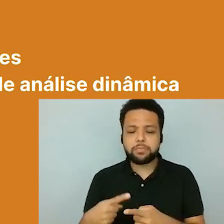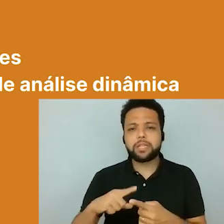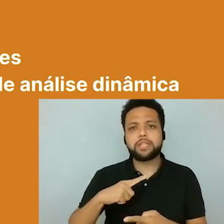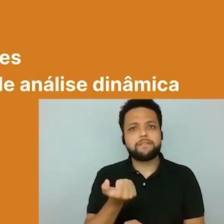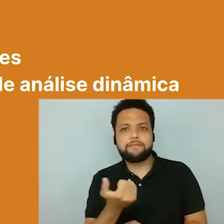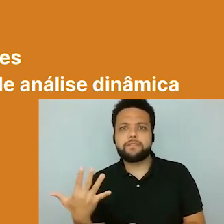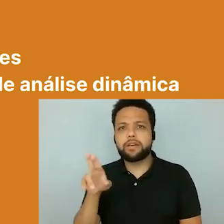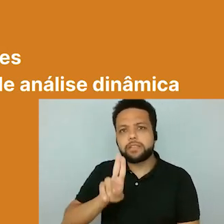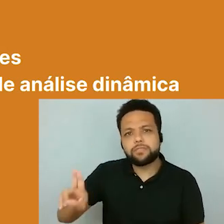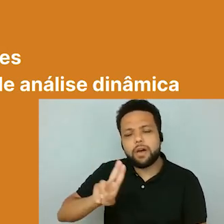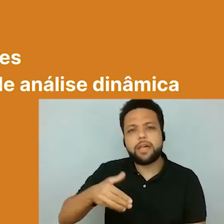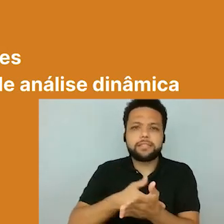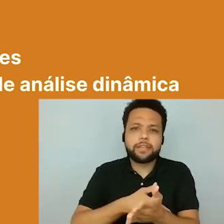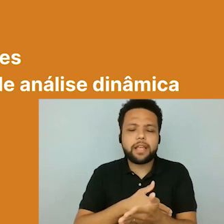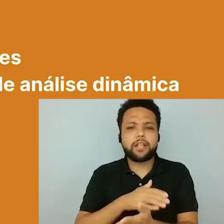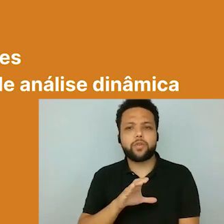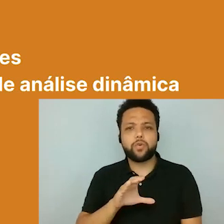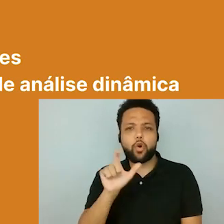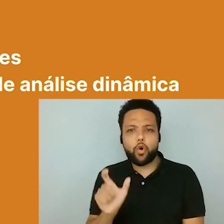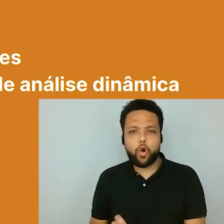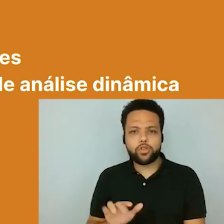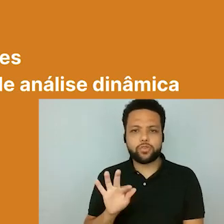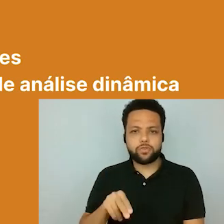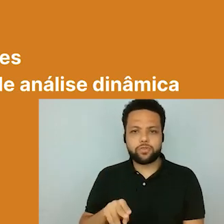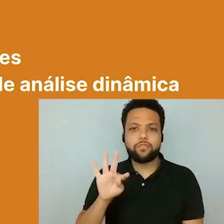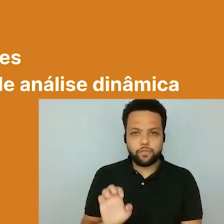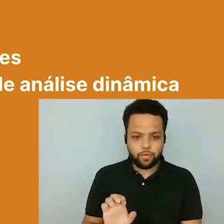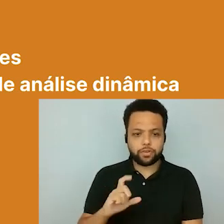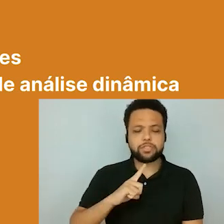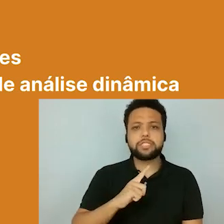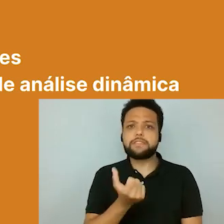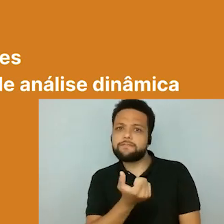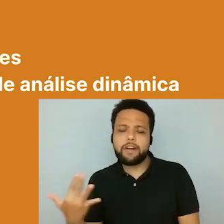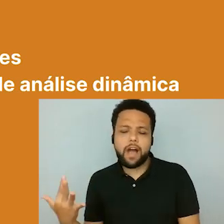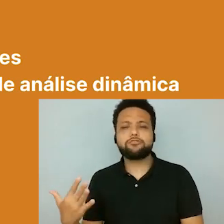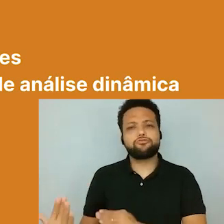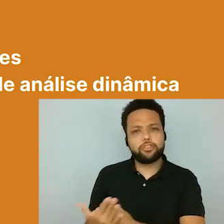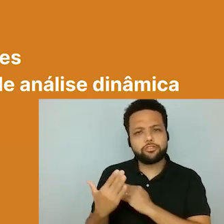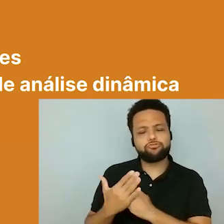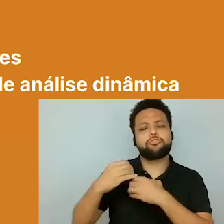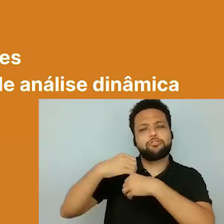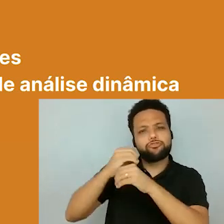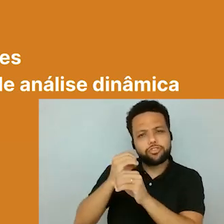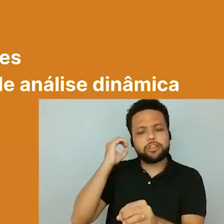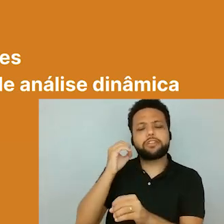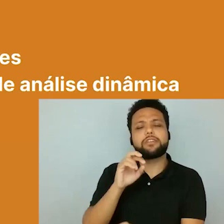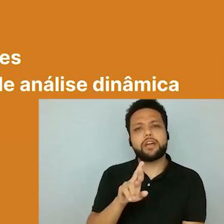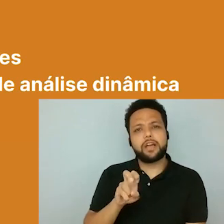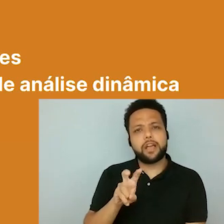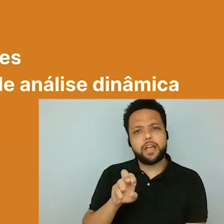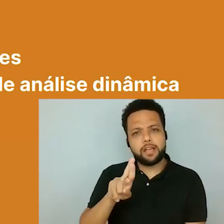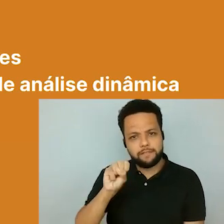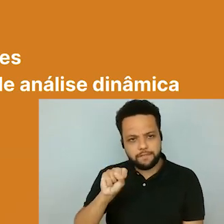do código-fonte. Existem várias ferramentas que auxiliam na engenharia reversa e que fazem análise dinâmica, como o Frida, por exemplo, que é de super fácil